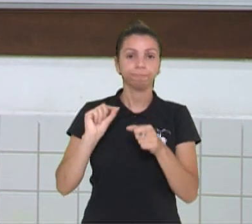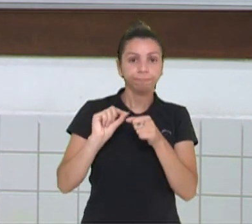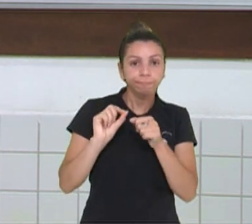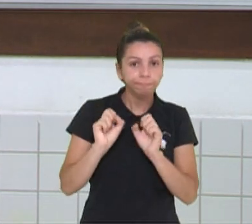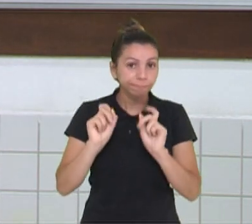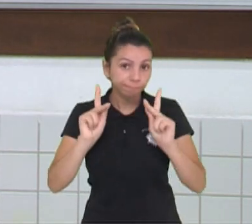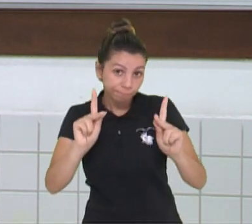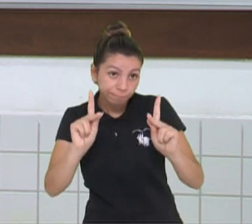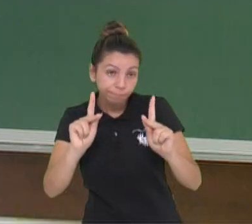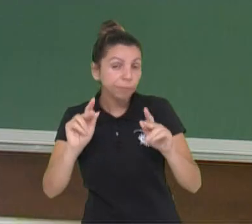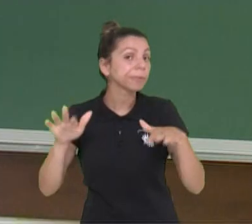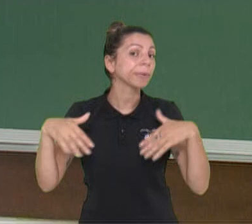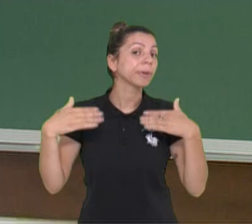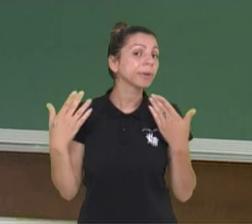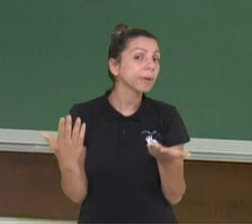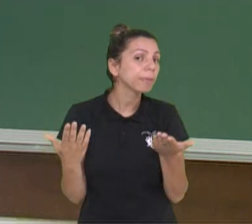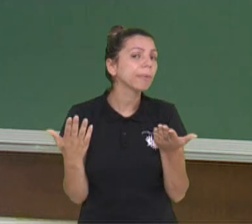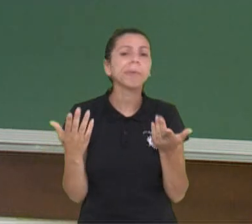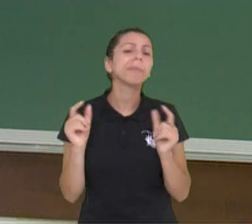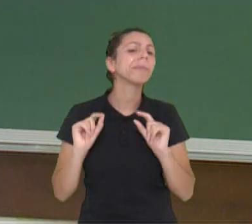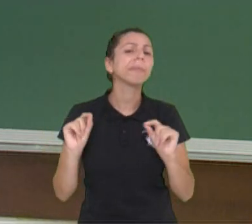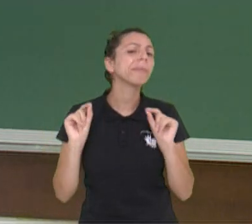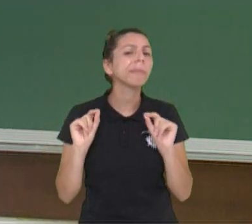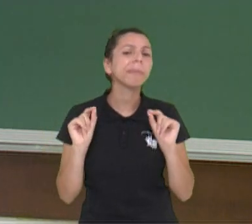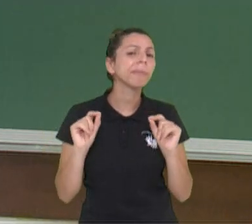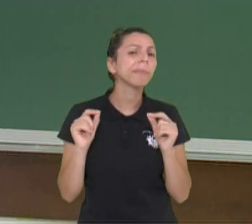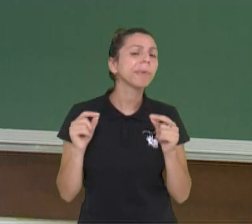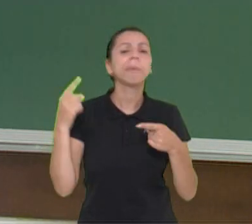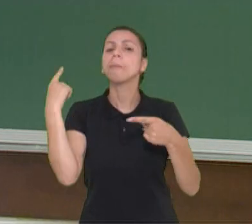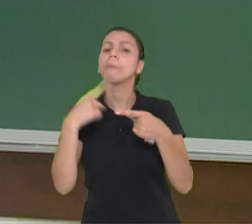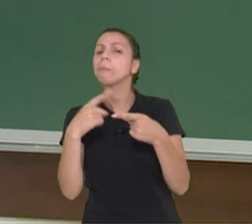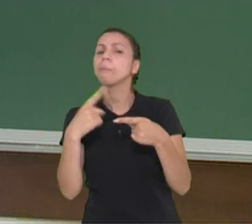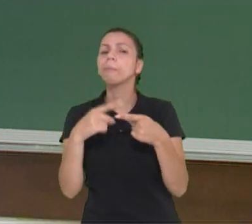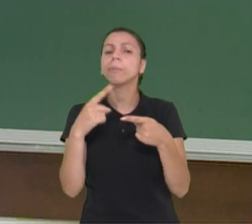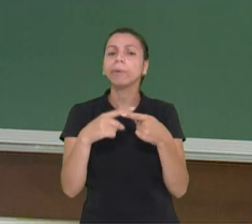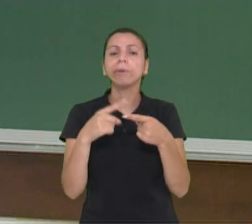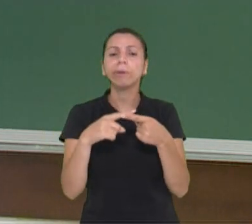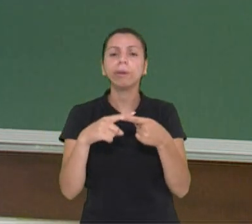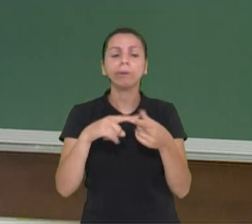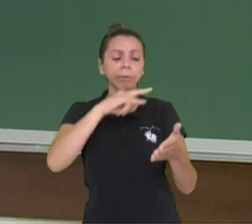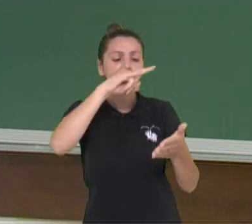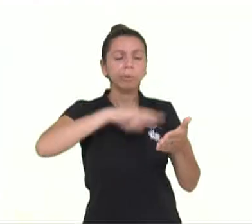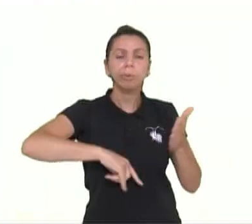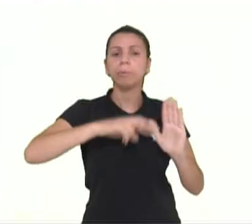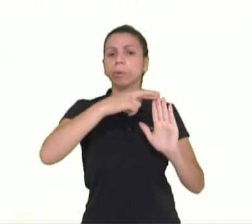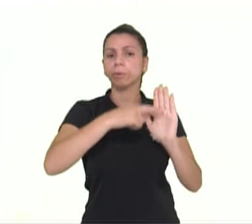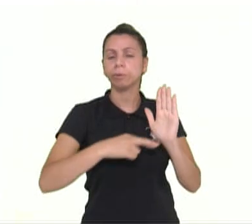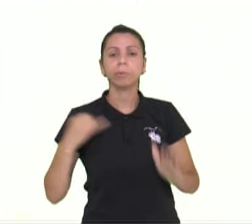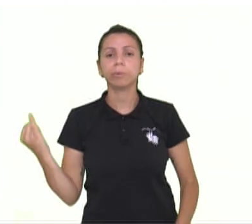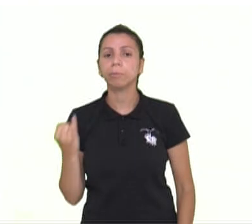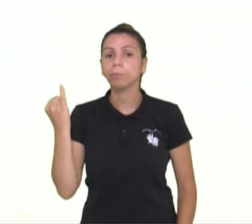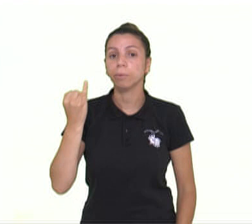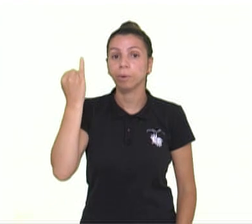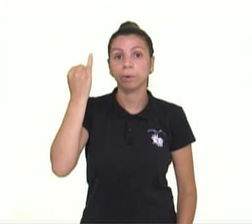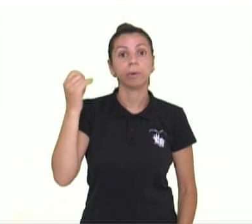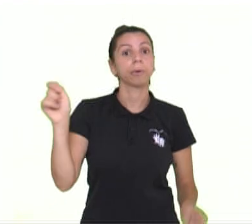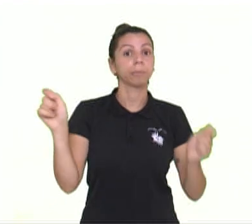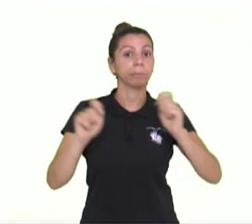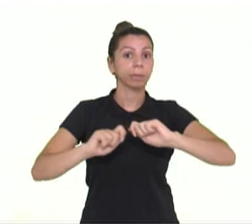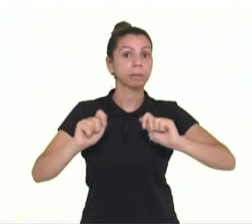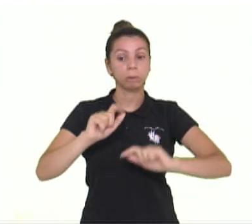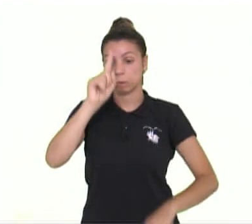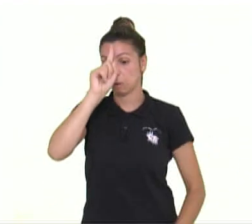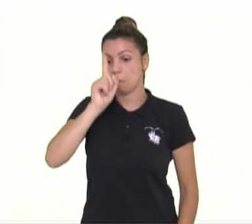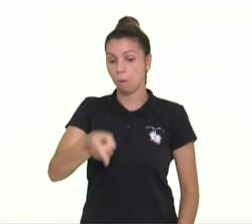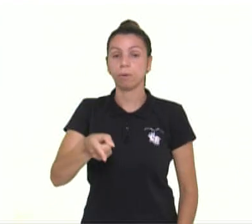Então, para que regimento? Por que o regimento é importante? Então, olha assim, regimento é para dar ordem.